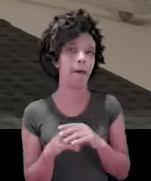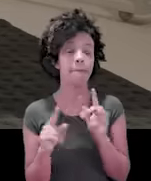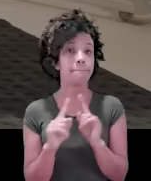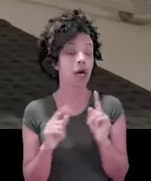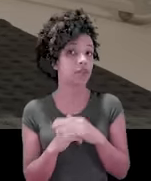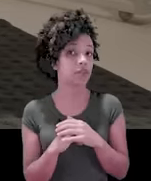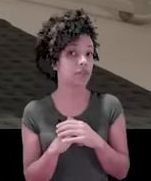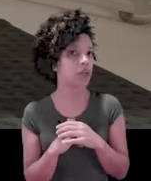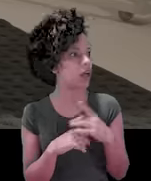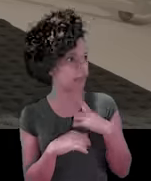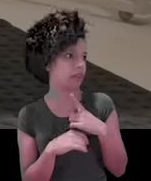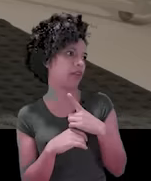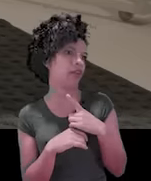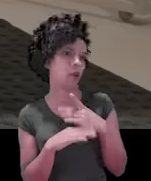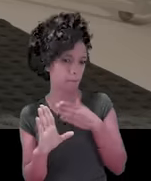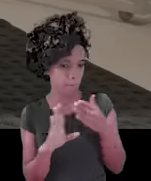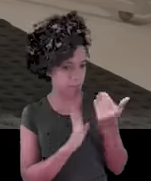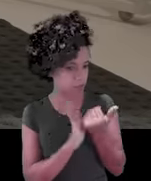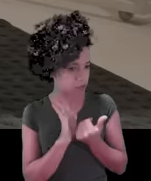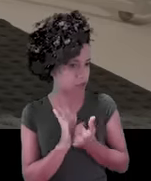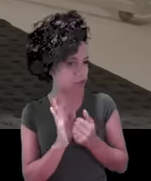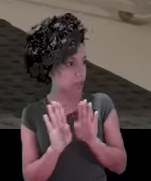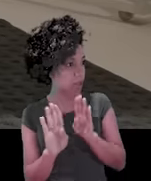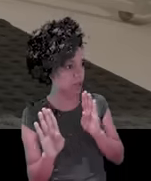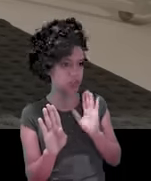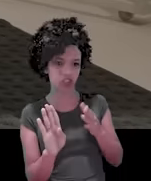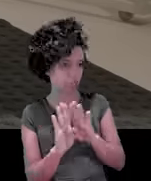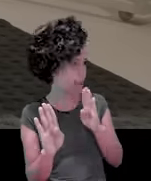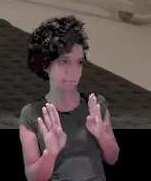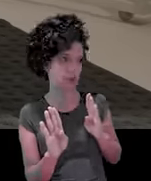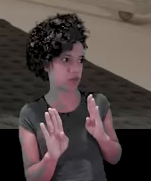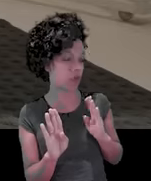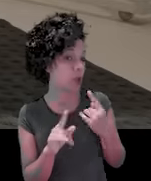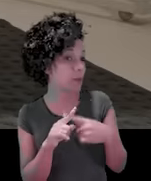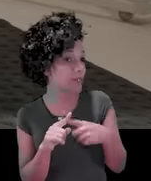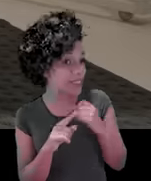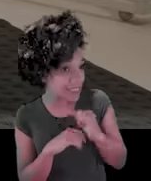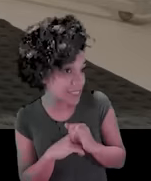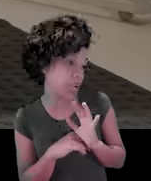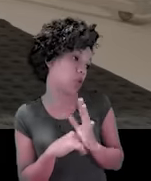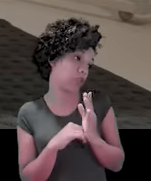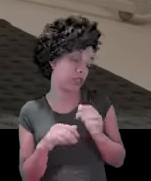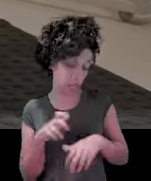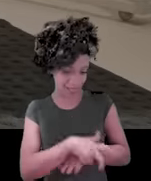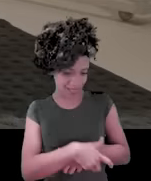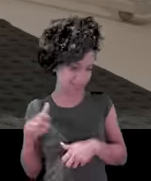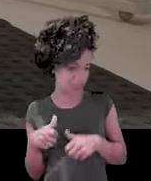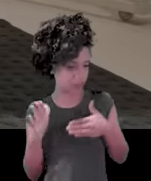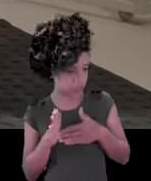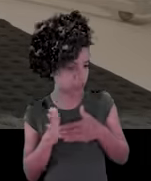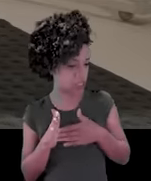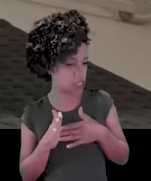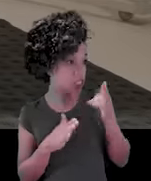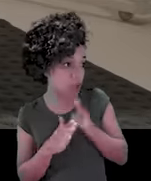é Mas a mas a gente eu vou fazer mas isso o procedimento é abrir a porta você já abri a porta porque se por acaso ela ficar travada